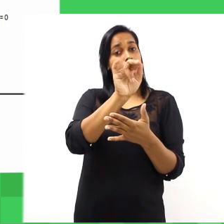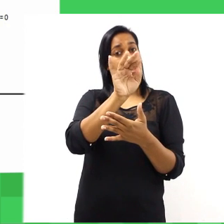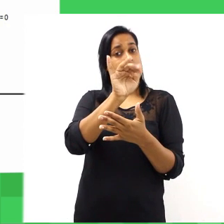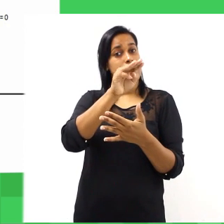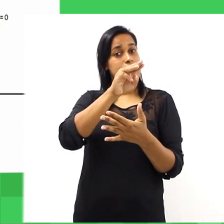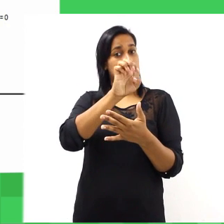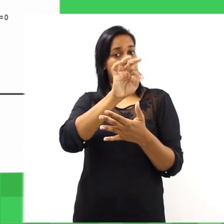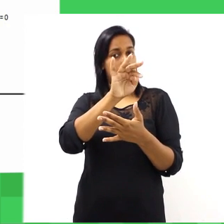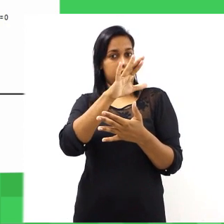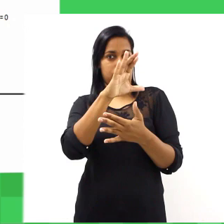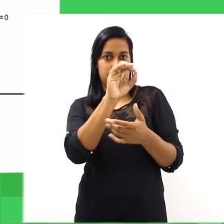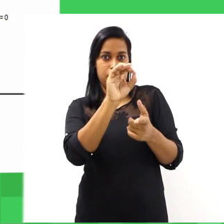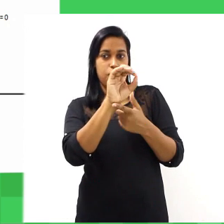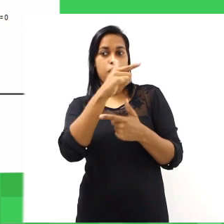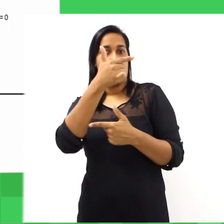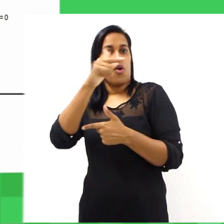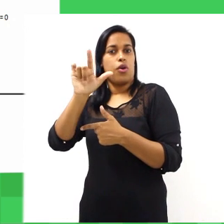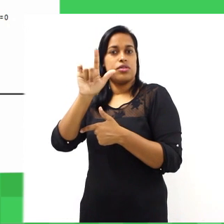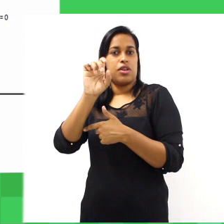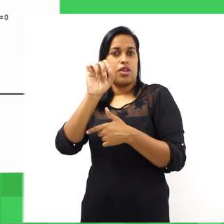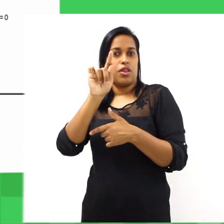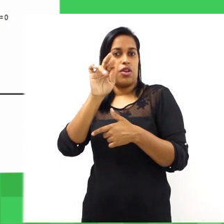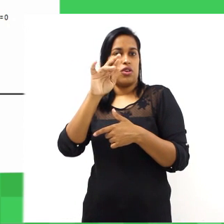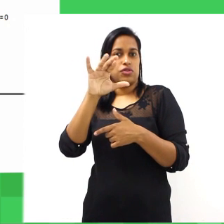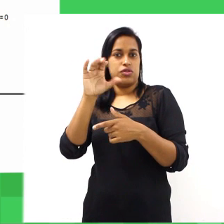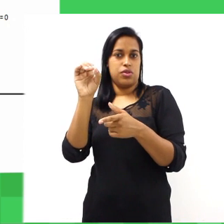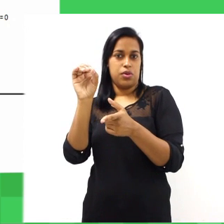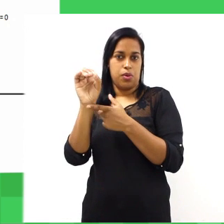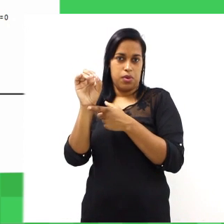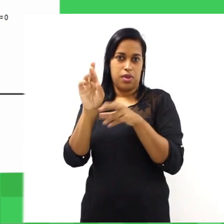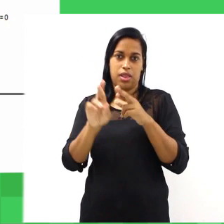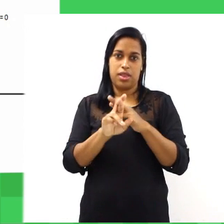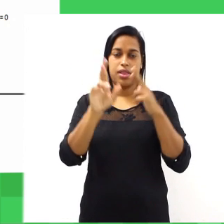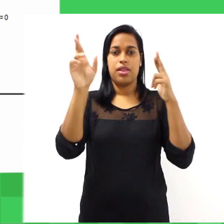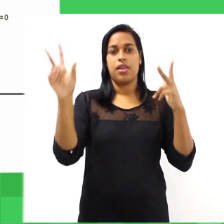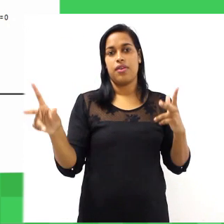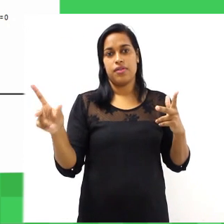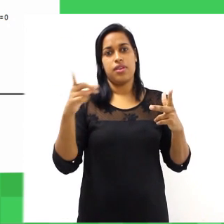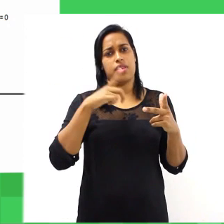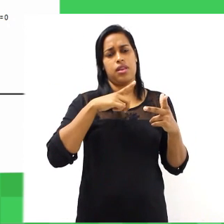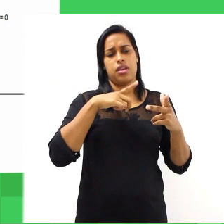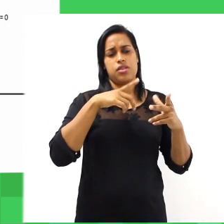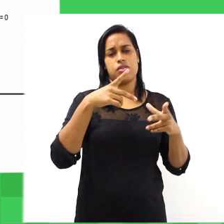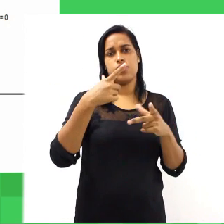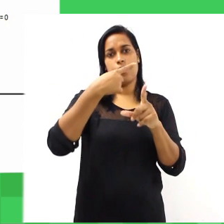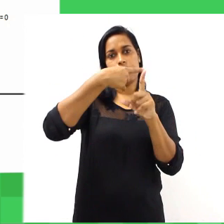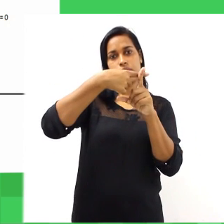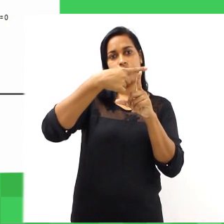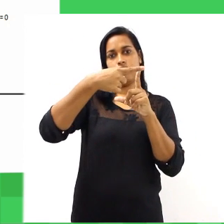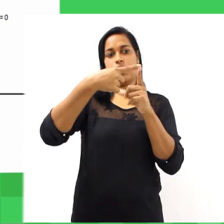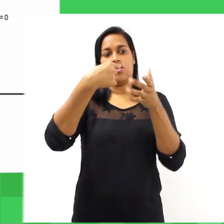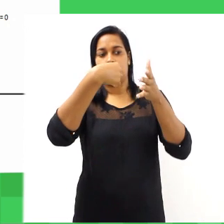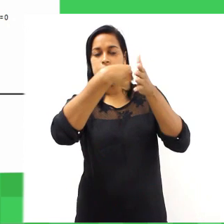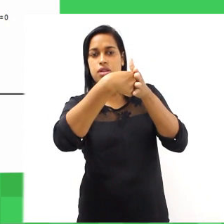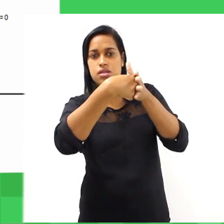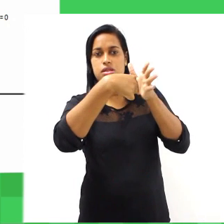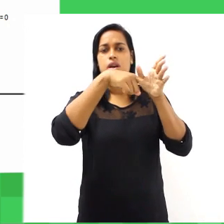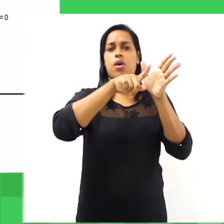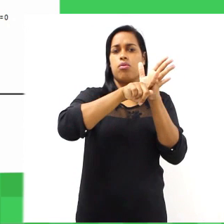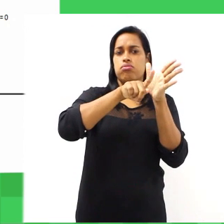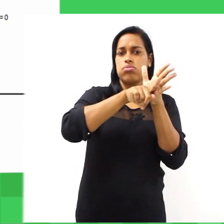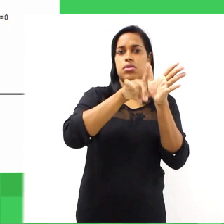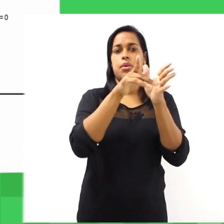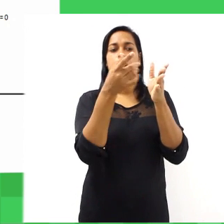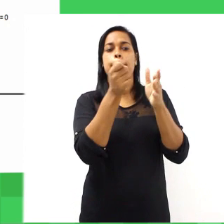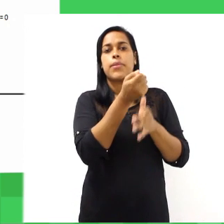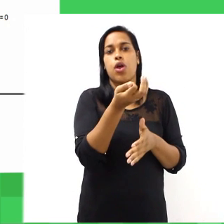operador lógico. Então, o operador aritmético, temos soma, subtração, produto. Relacional, eu